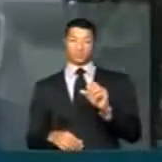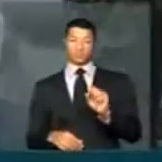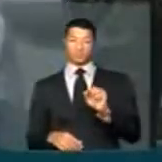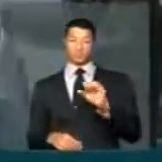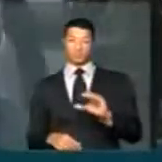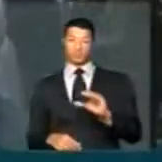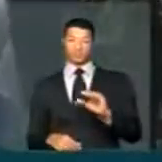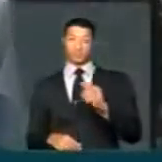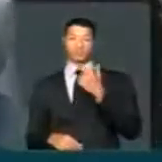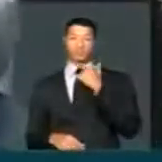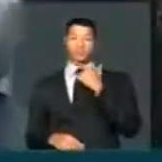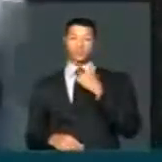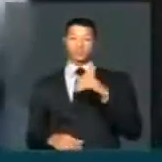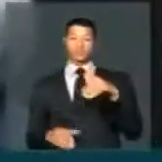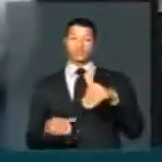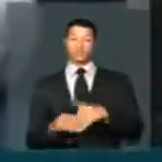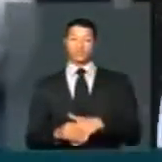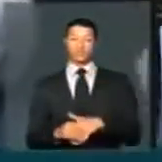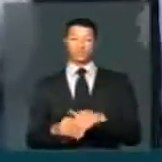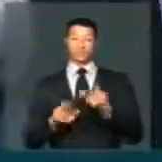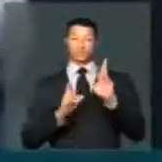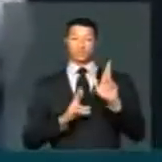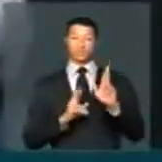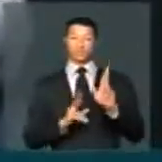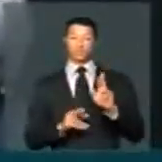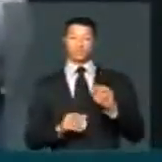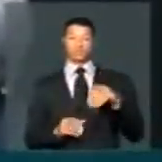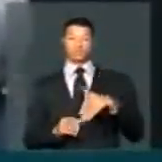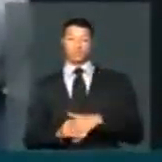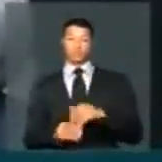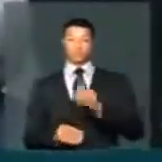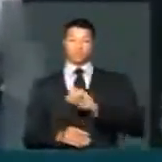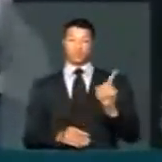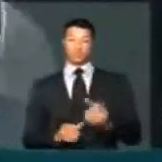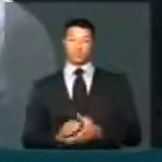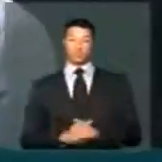deseja, senhor presidente, votar, enquanto líder, eu encaminho o voto não, senhor presidente.